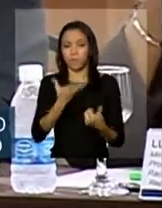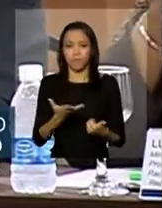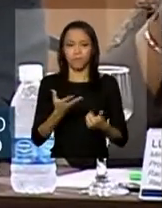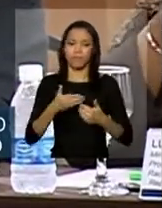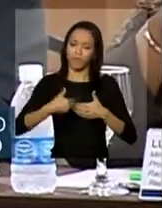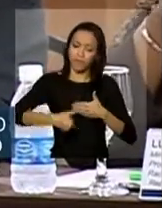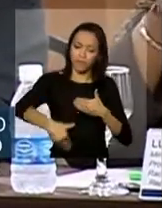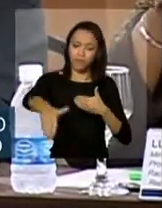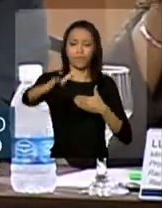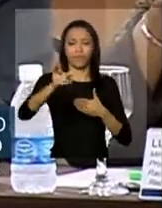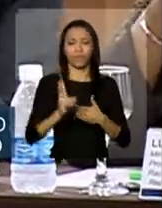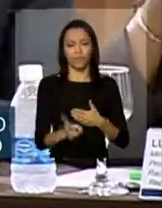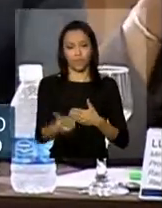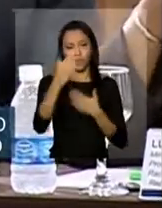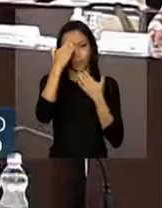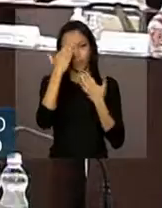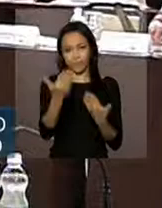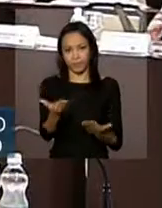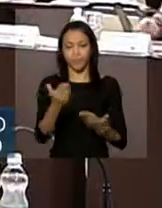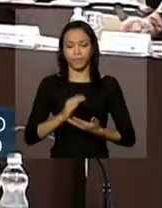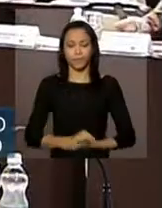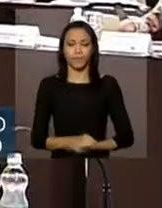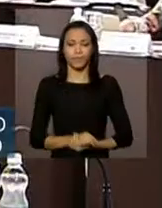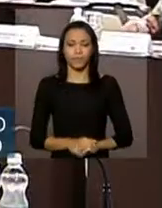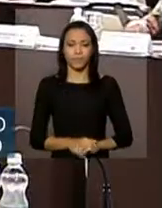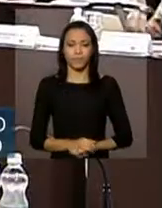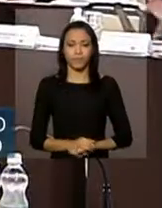para frente. Muito obrigado.